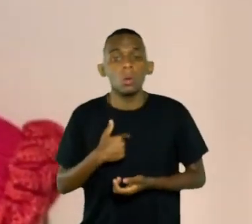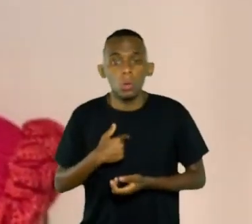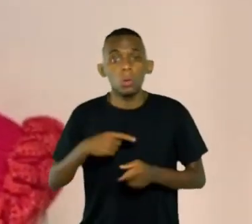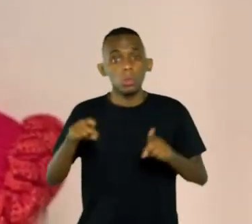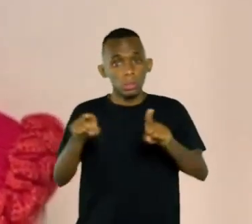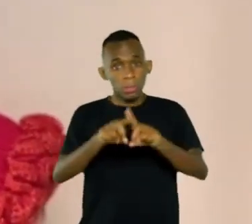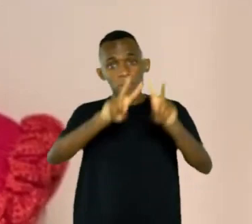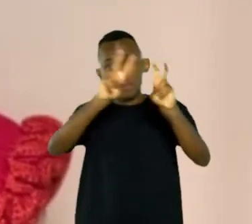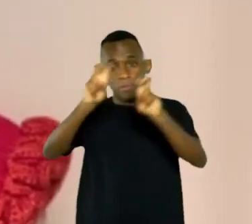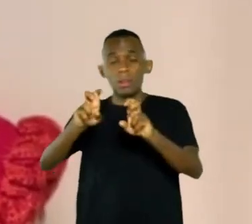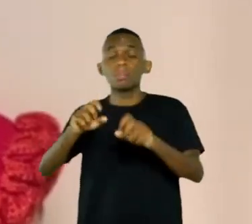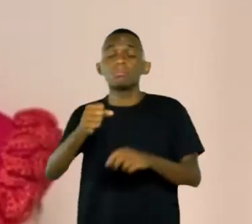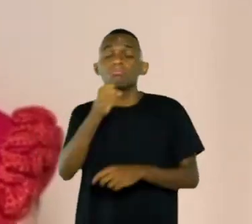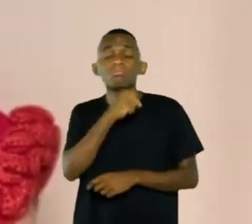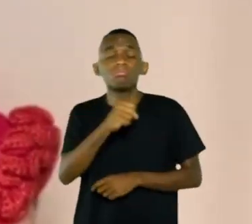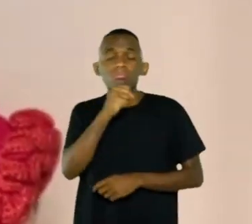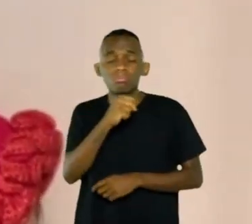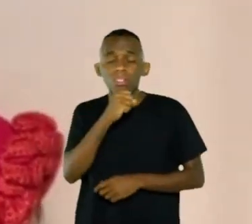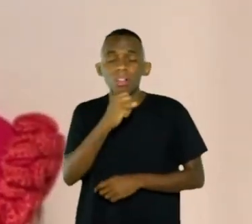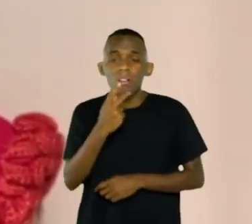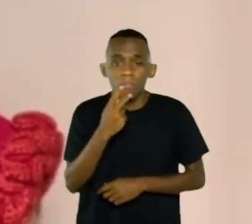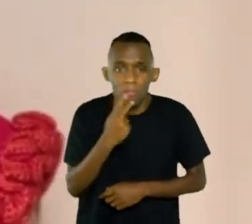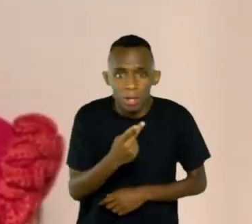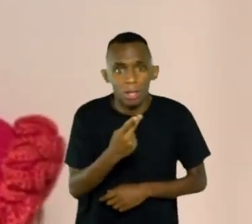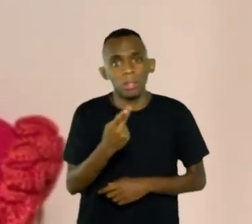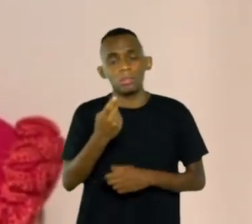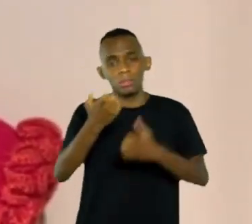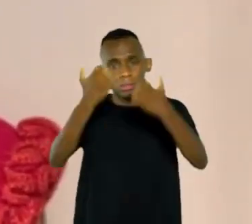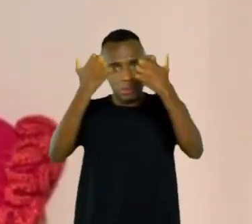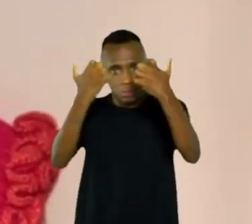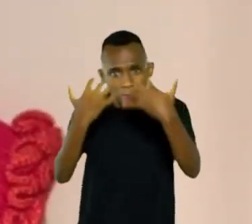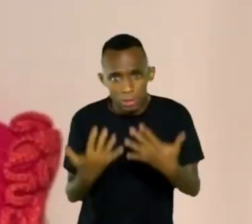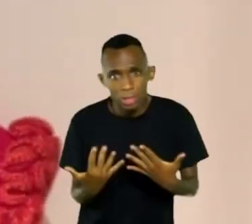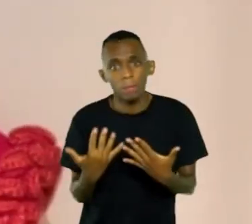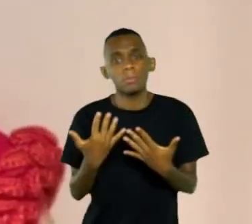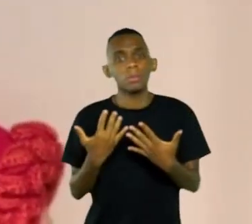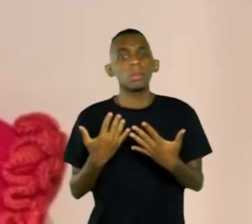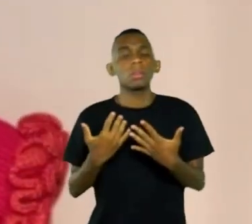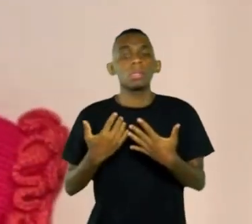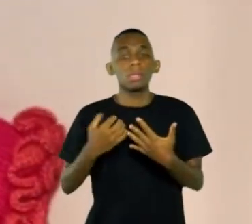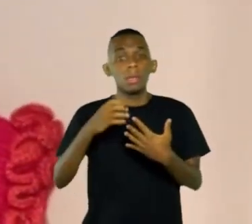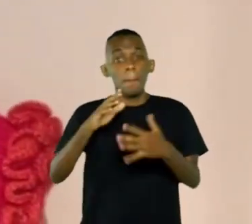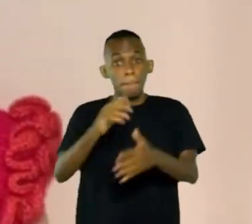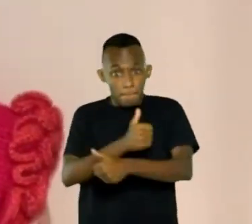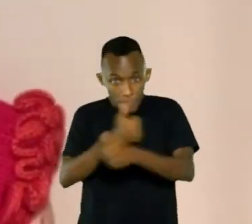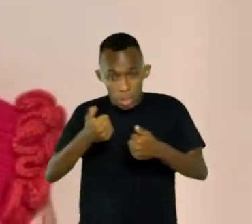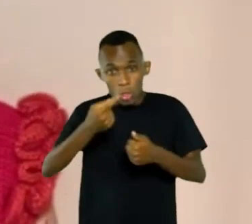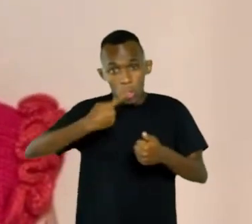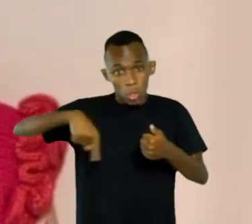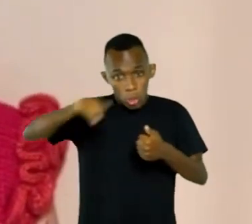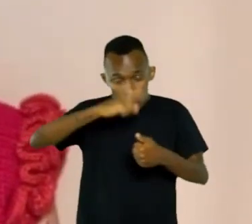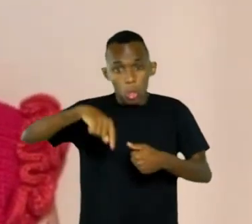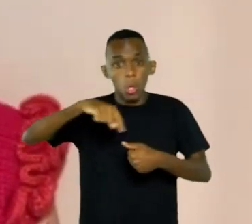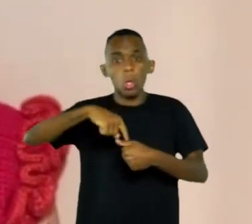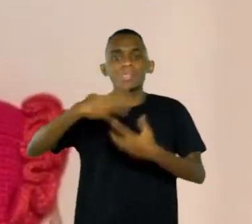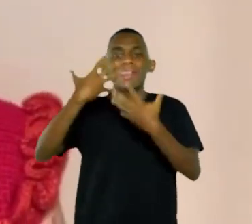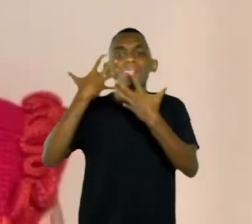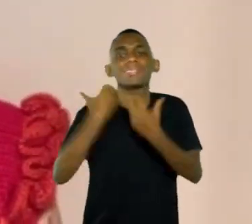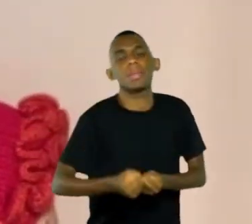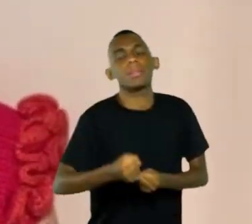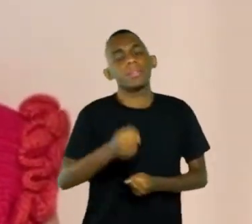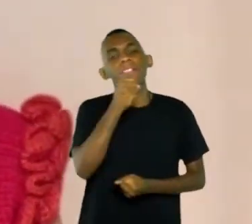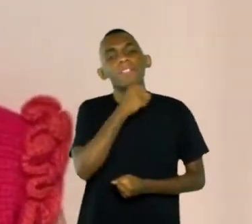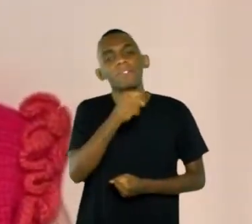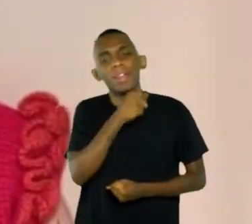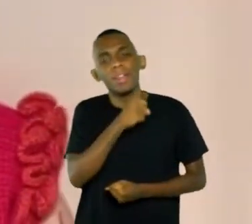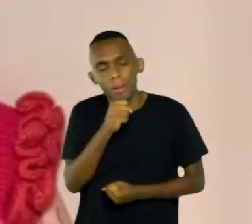falando dele da melhor forma possível, e isso existem dados mostrando que quanto mais a gente assume o nosso envelhecimento,